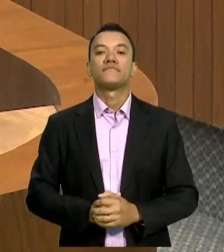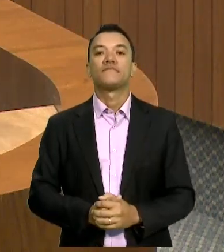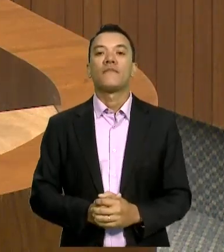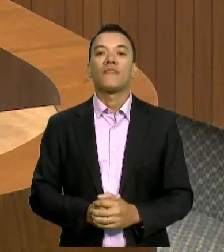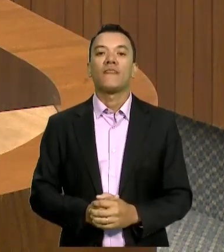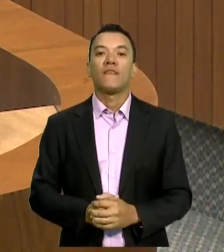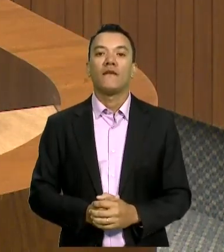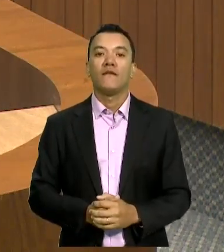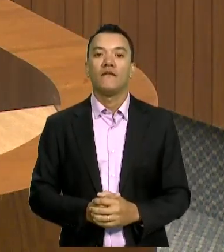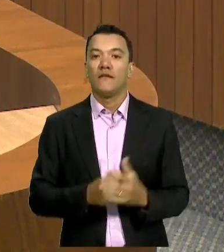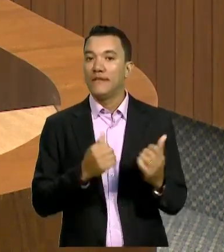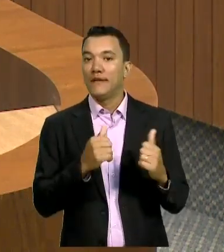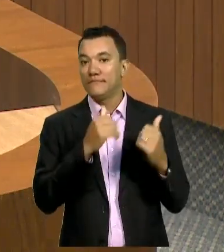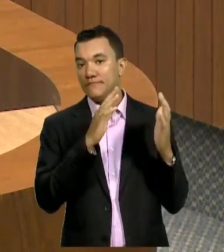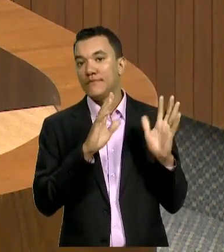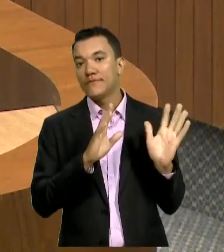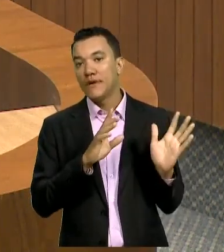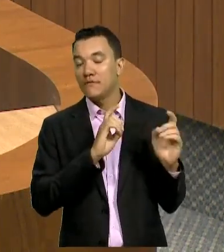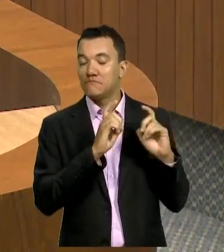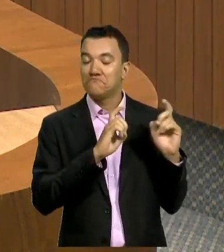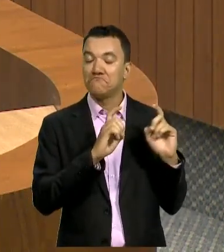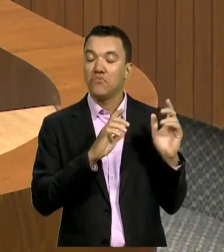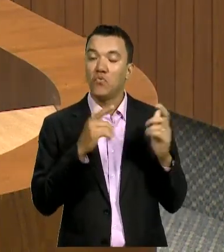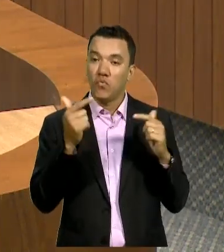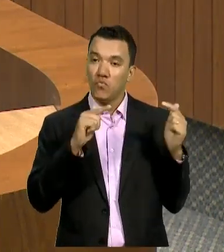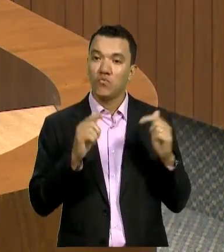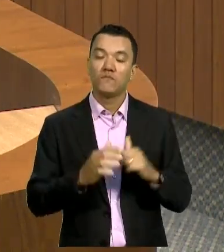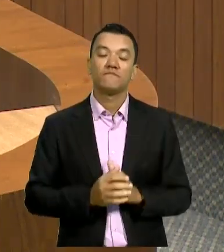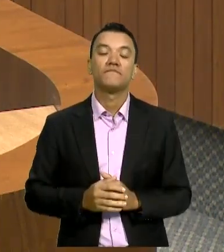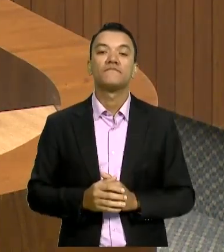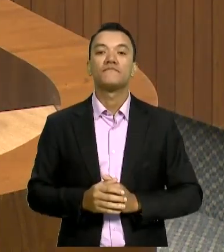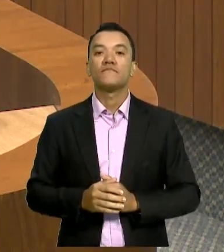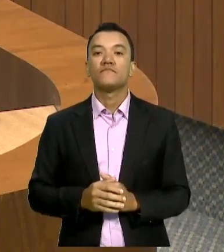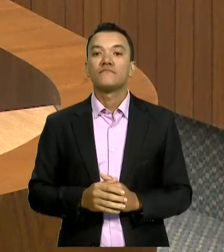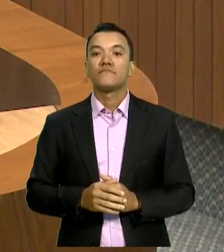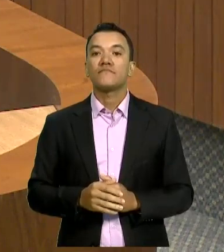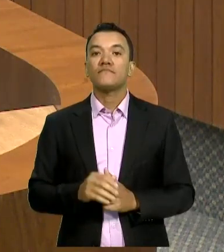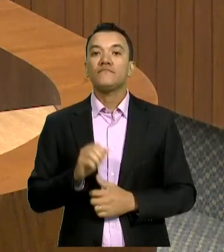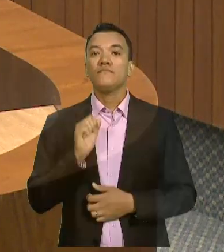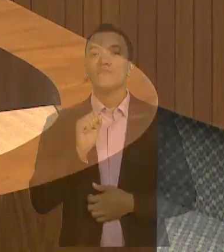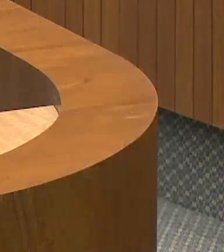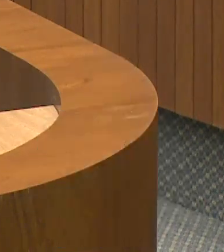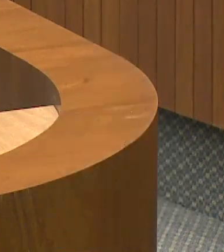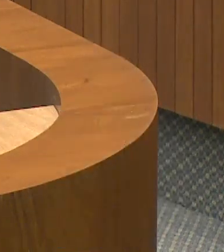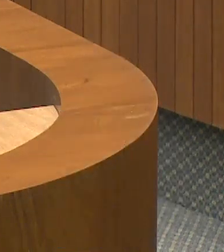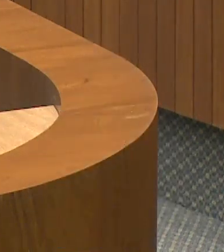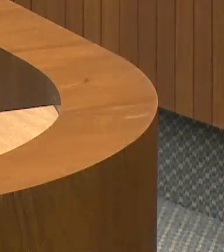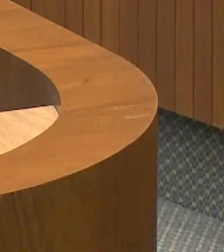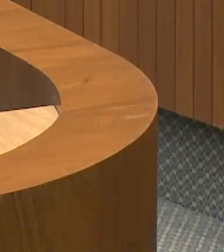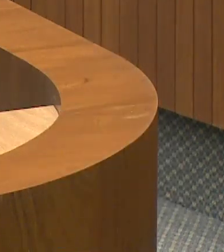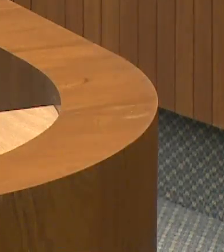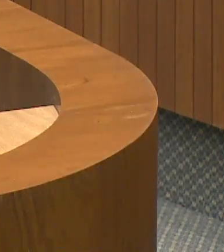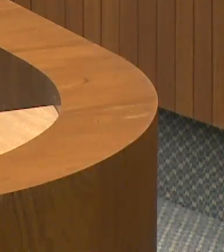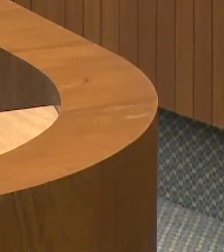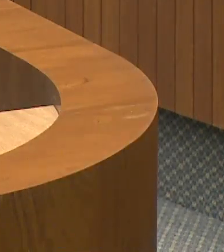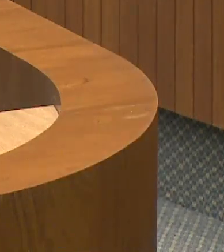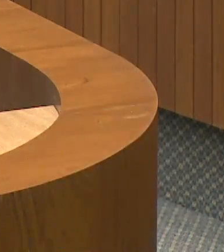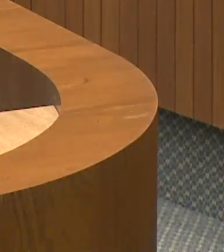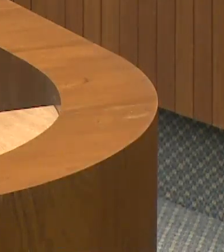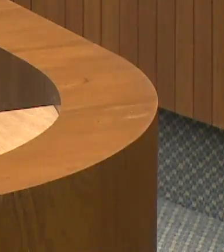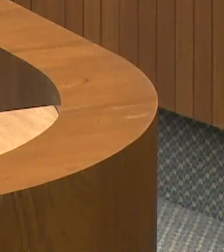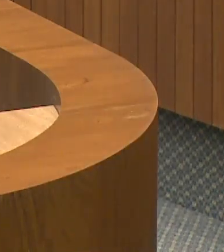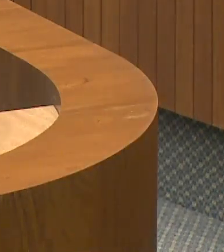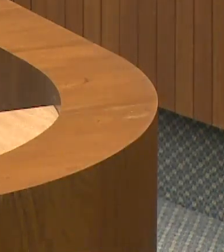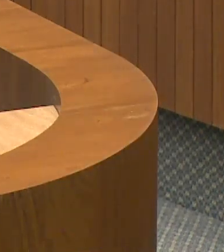isso é lá para cima que teriam que debater em relação a isso. Se nós ficarmos com essas pautas identitárias o tempo